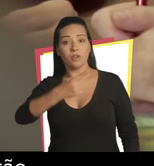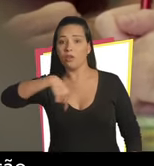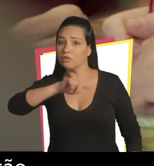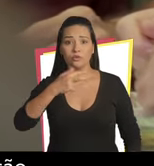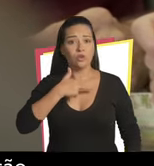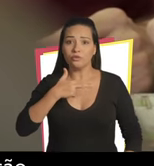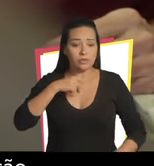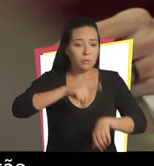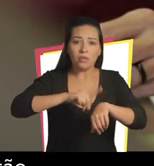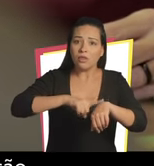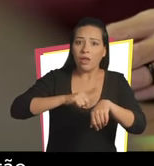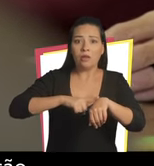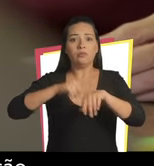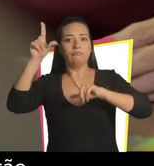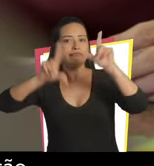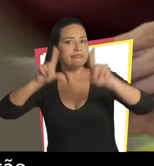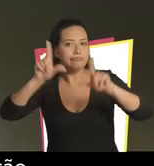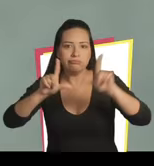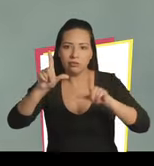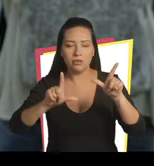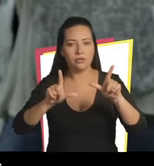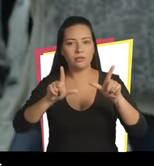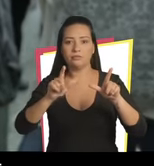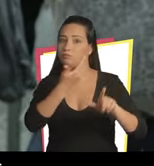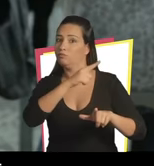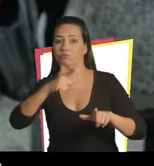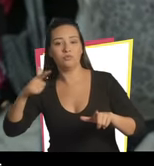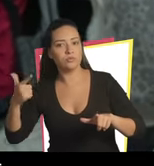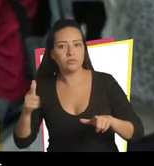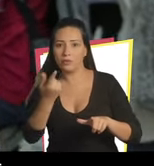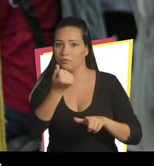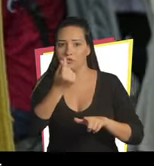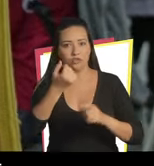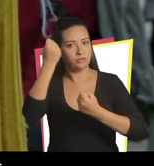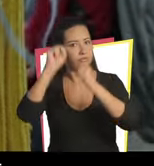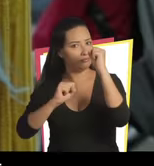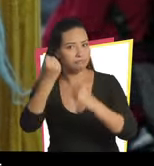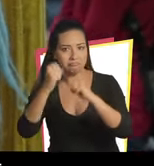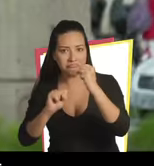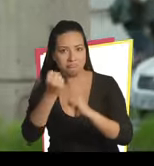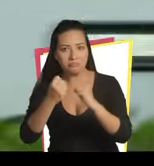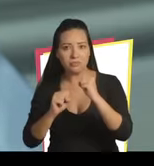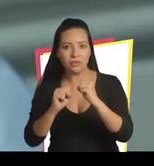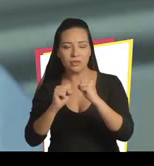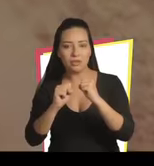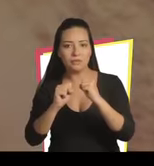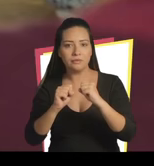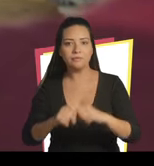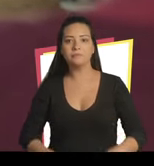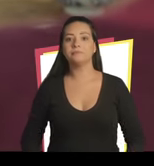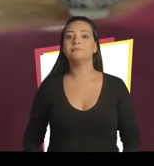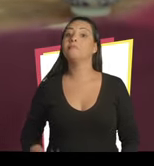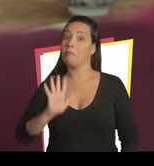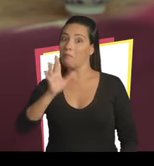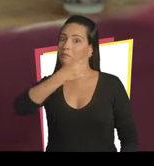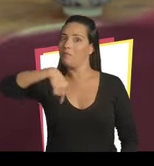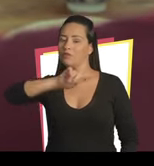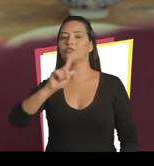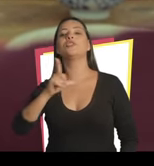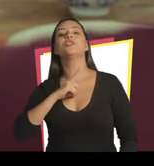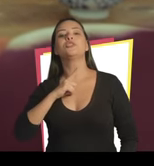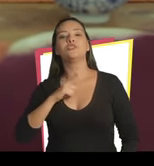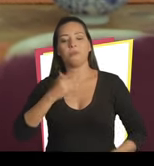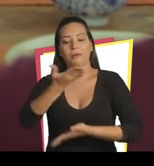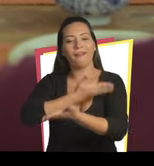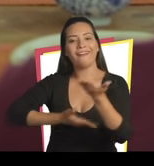Gente, nós não temos os grandes meios de comunicação. Nós não temos financiamento das grandes empresas. Mas nós